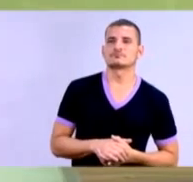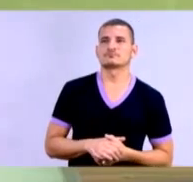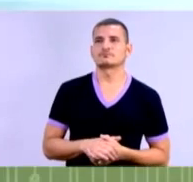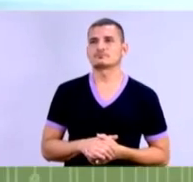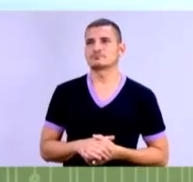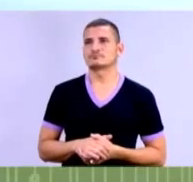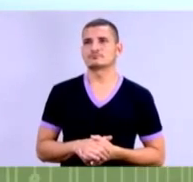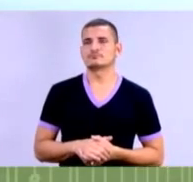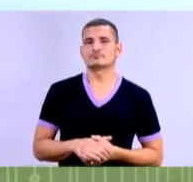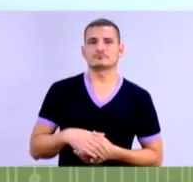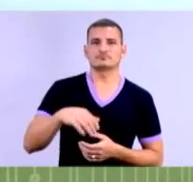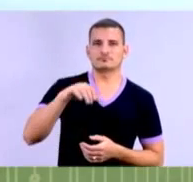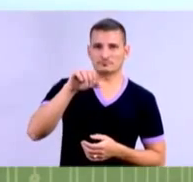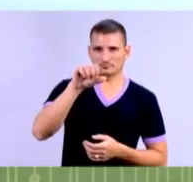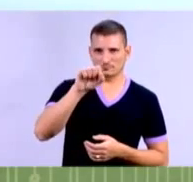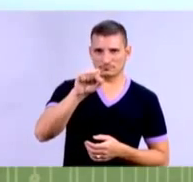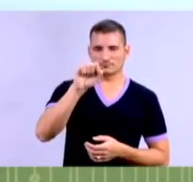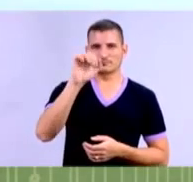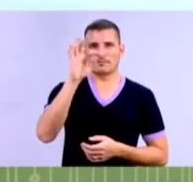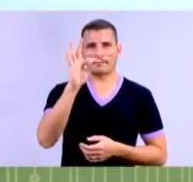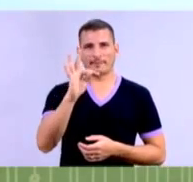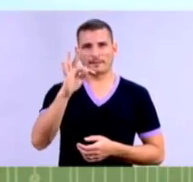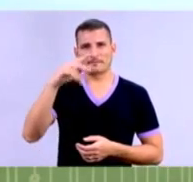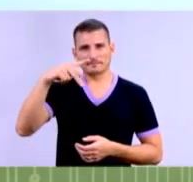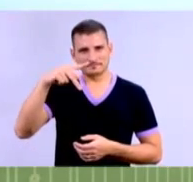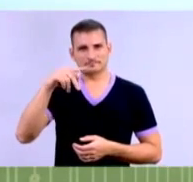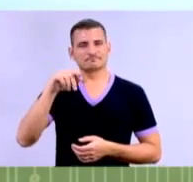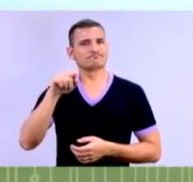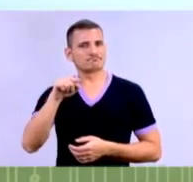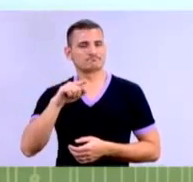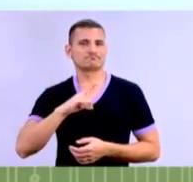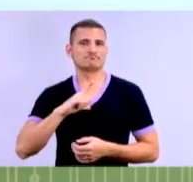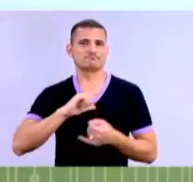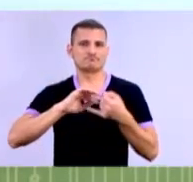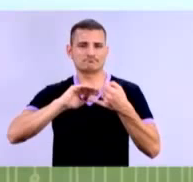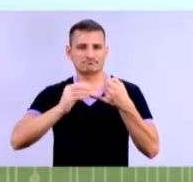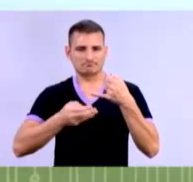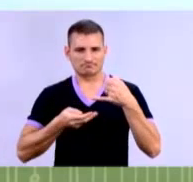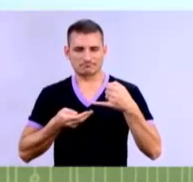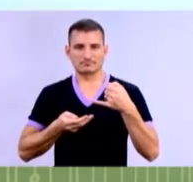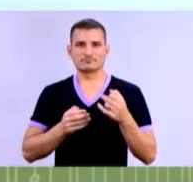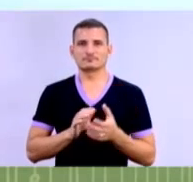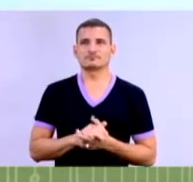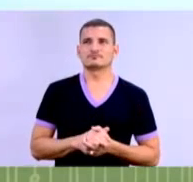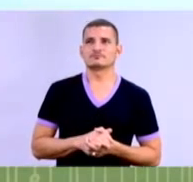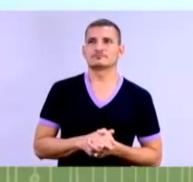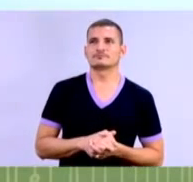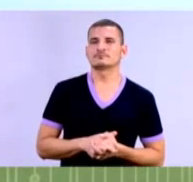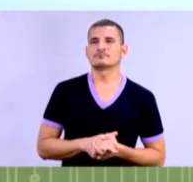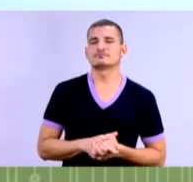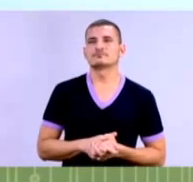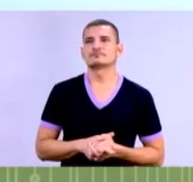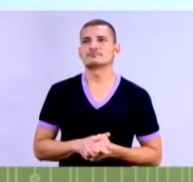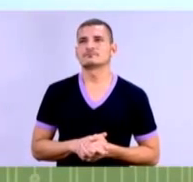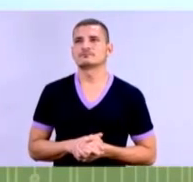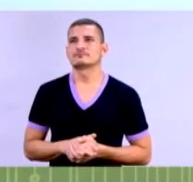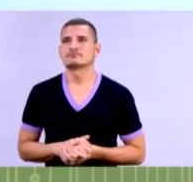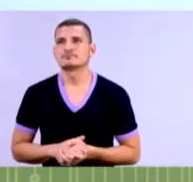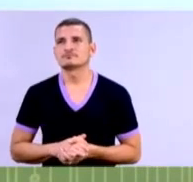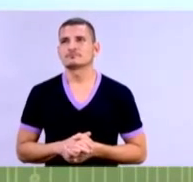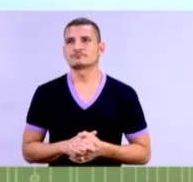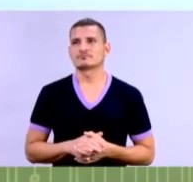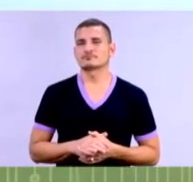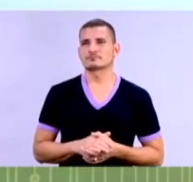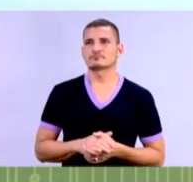cabo STP, professor. É o cabo que ele é blindado. O termo UTP é de Unshielded